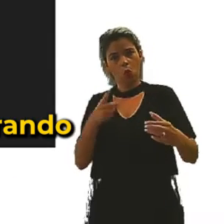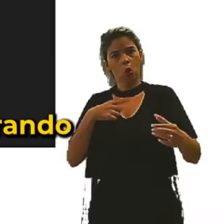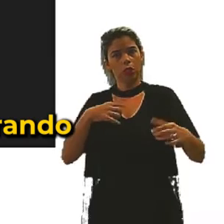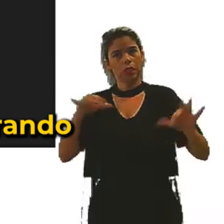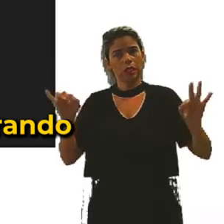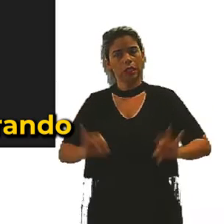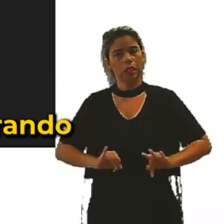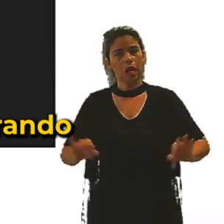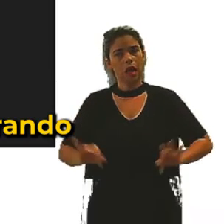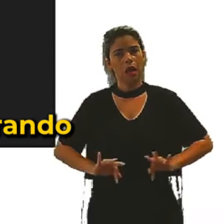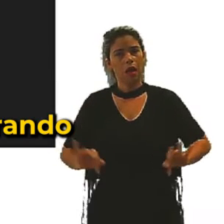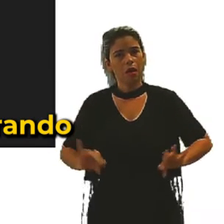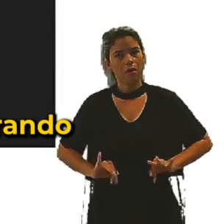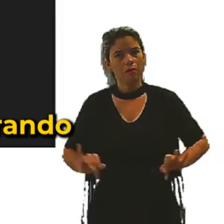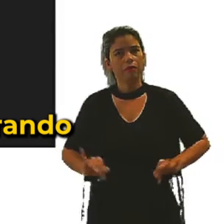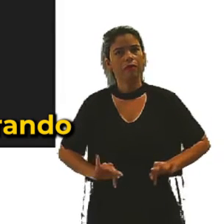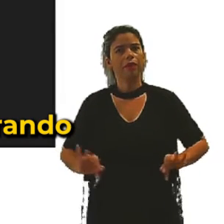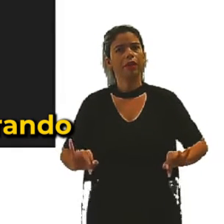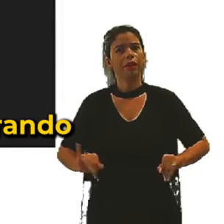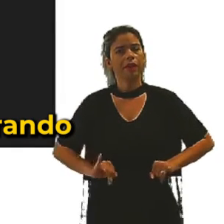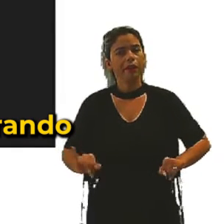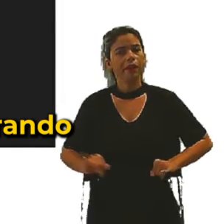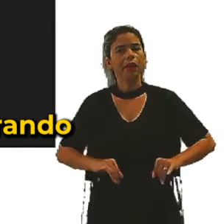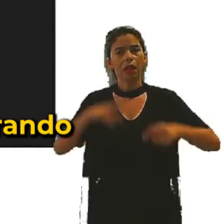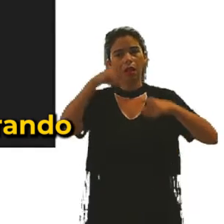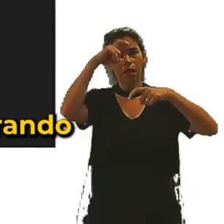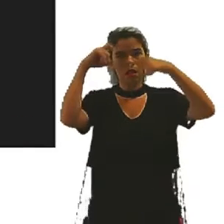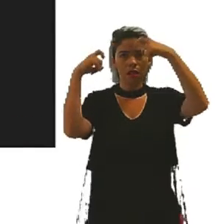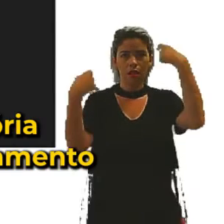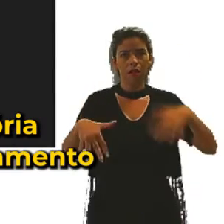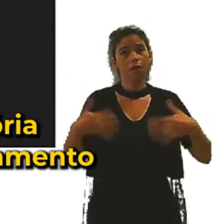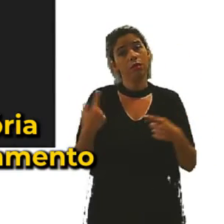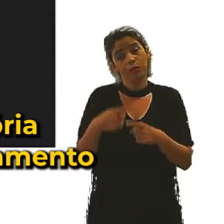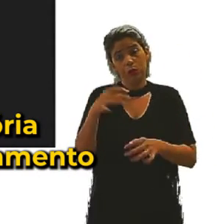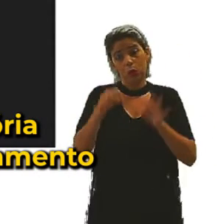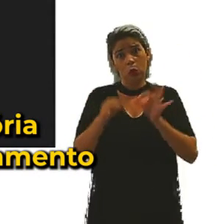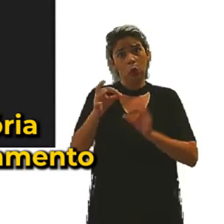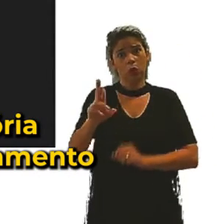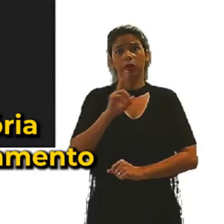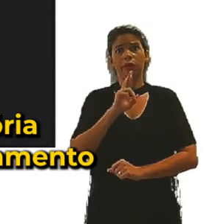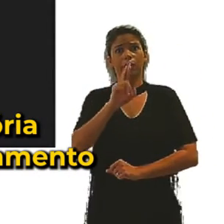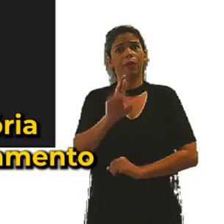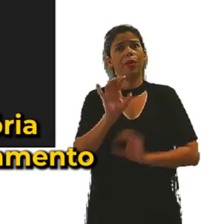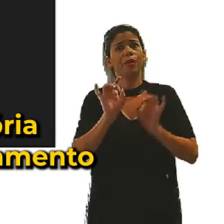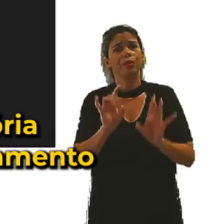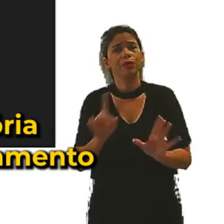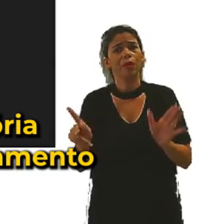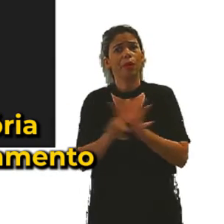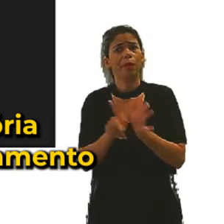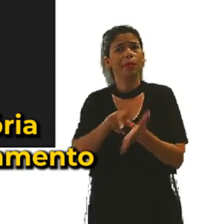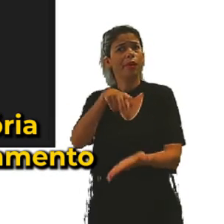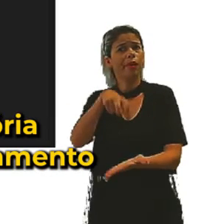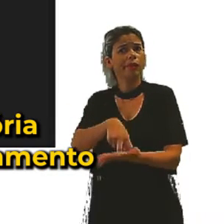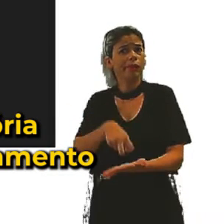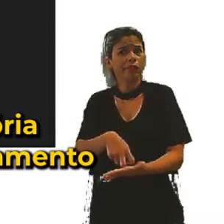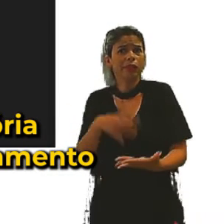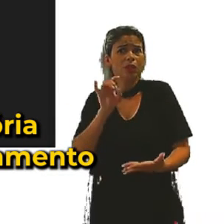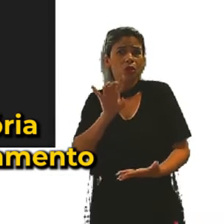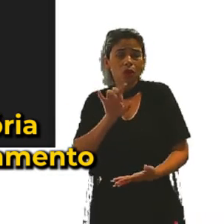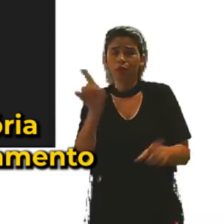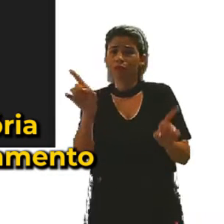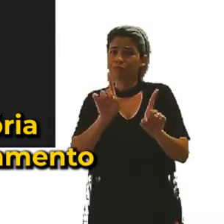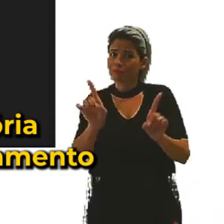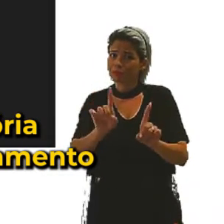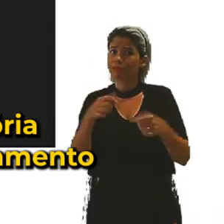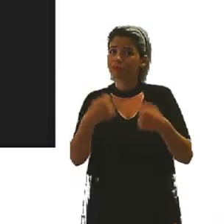desgastando, gerando descrença nos usuários, né? Porque só o direito penal, a resposta, né, de uma sentença condenatória não é suficiente para